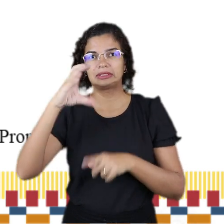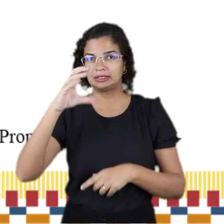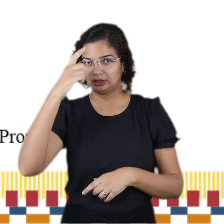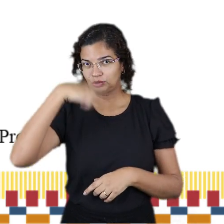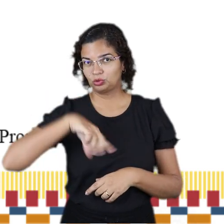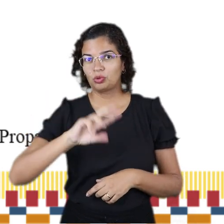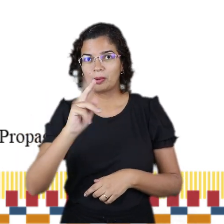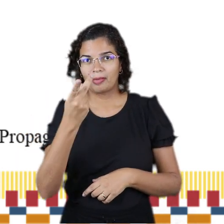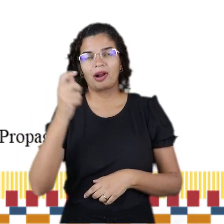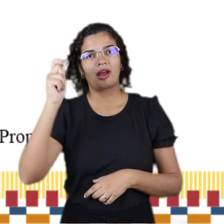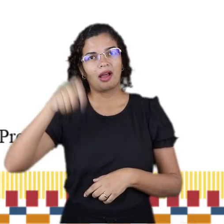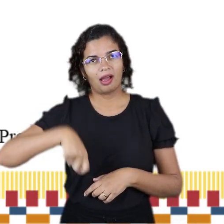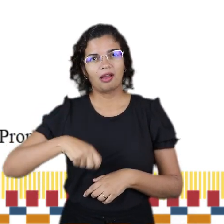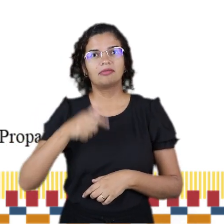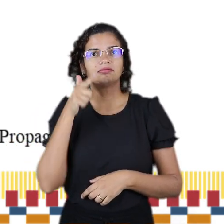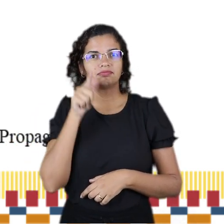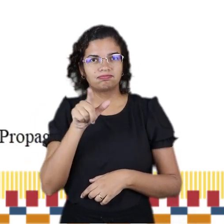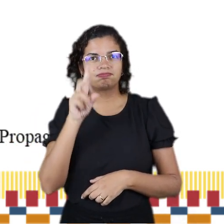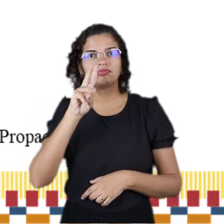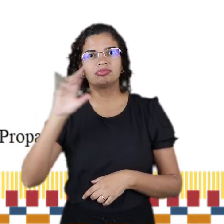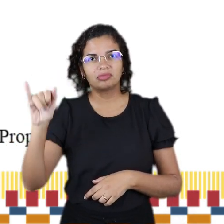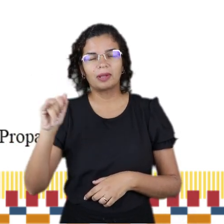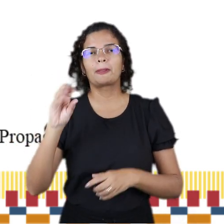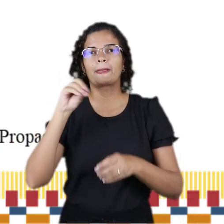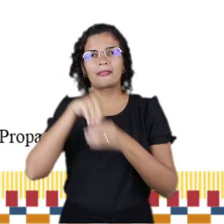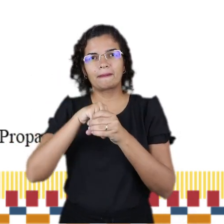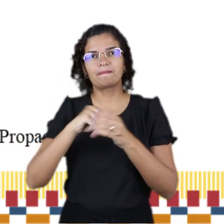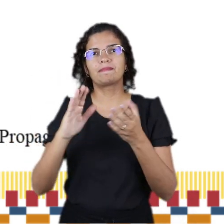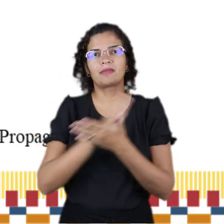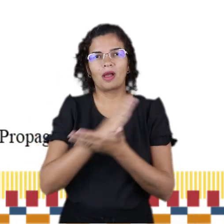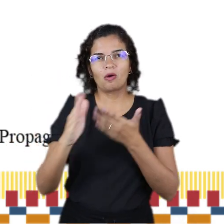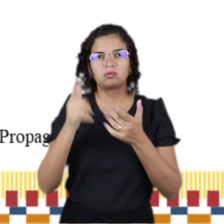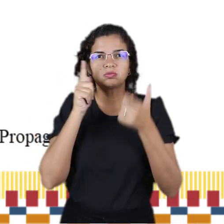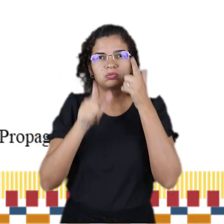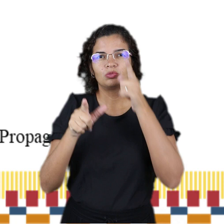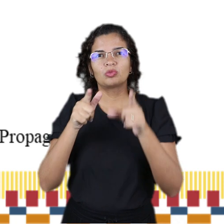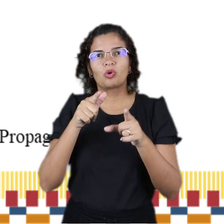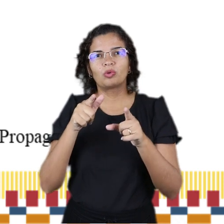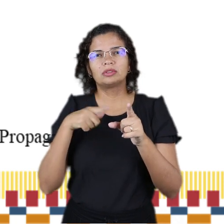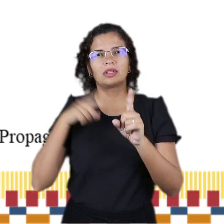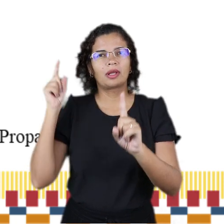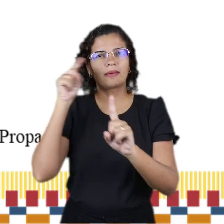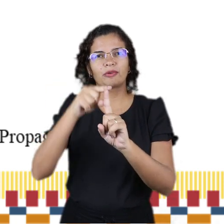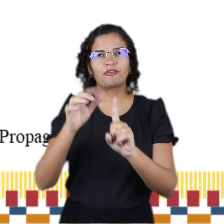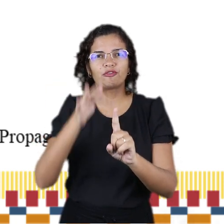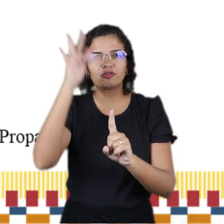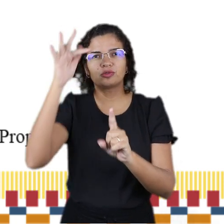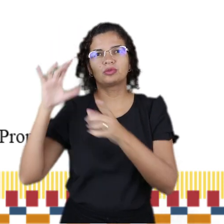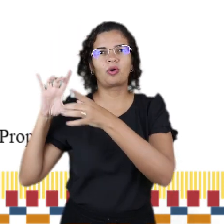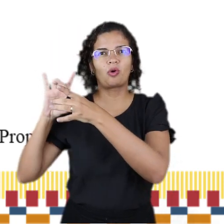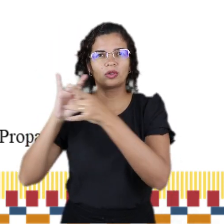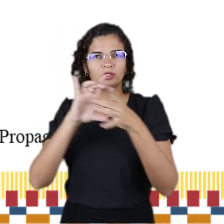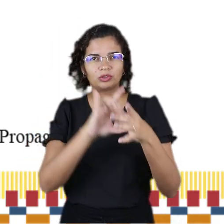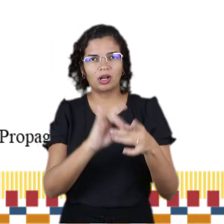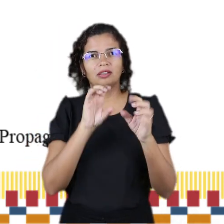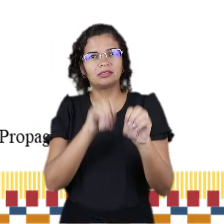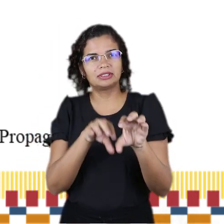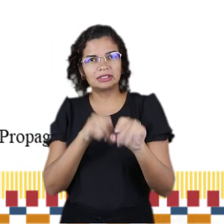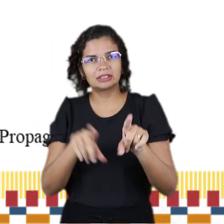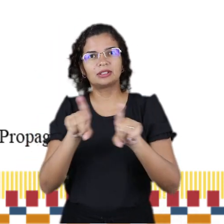africanos e afro-brasileiros, filosofia, geografia, gastronomia, história, jornalismo,